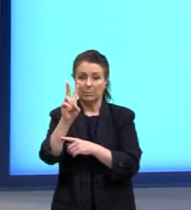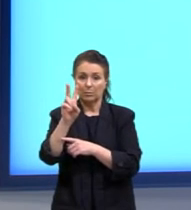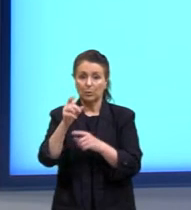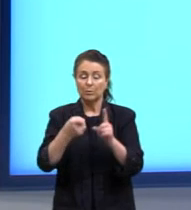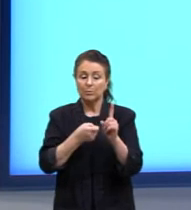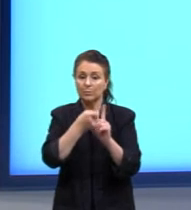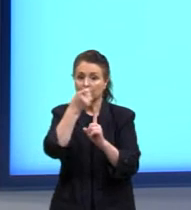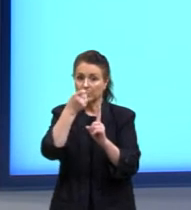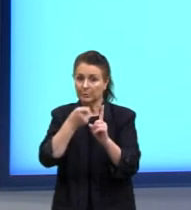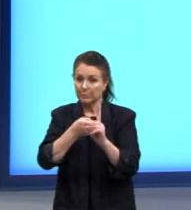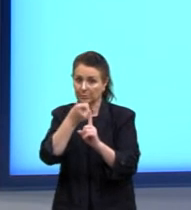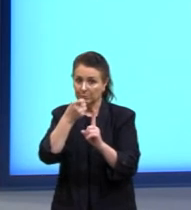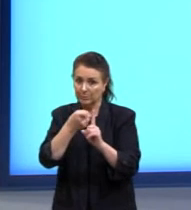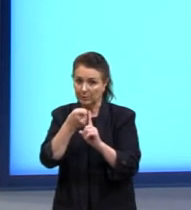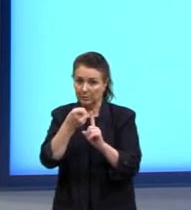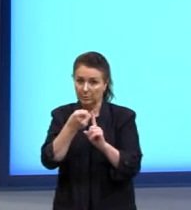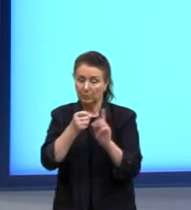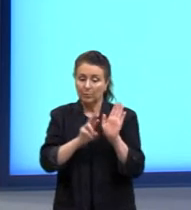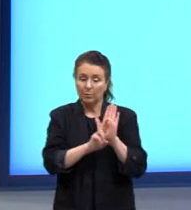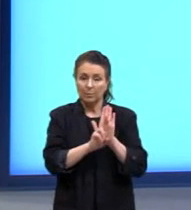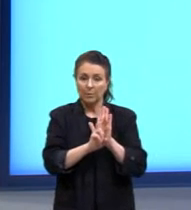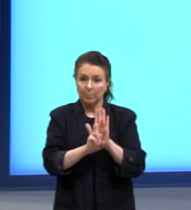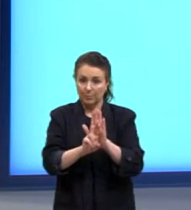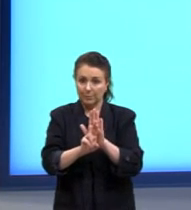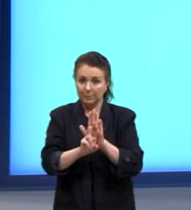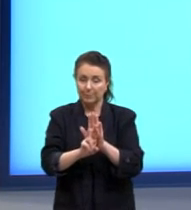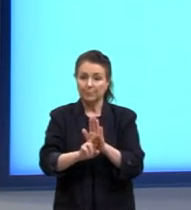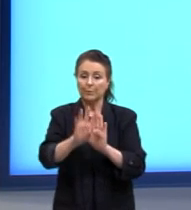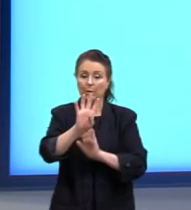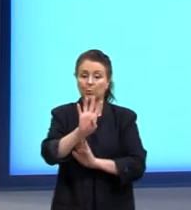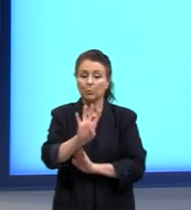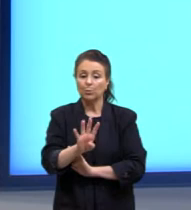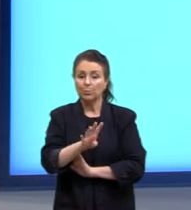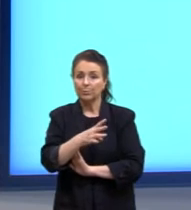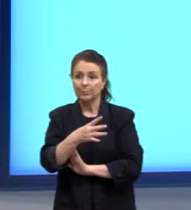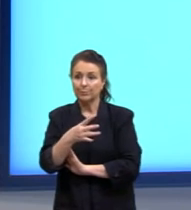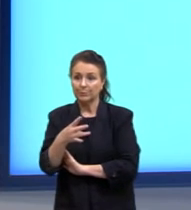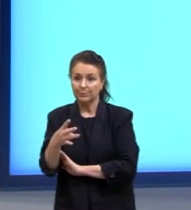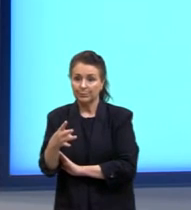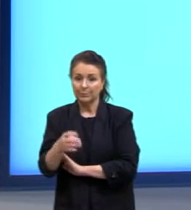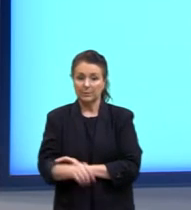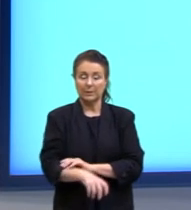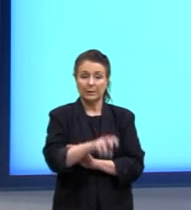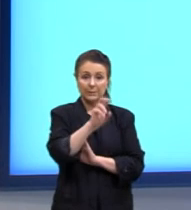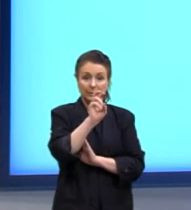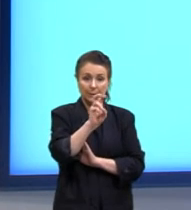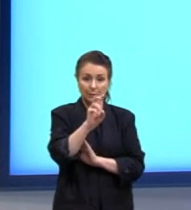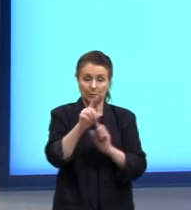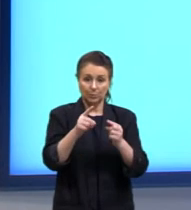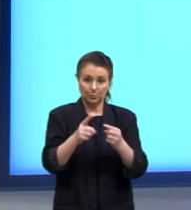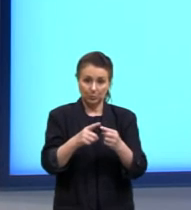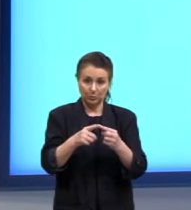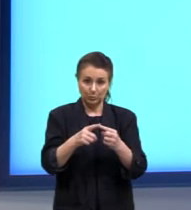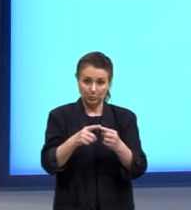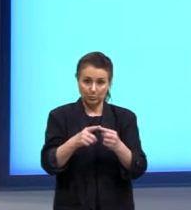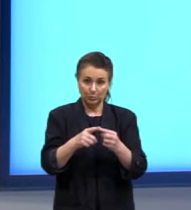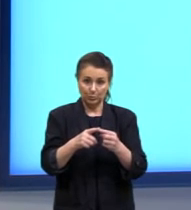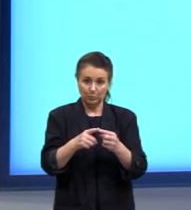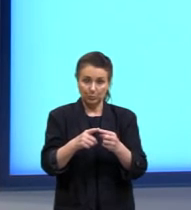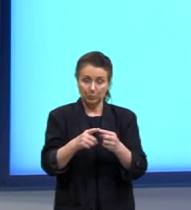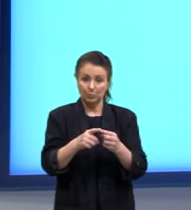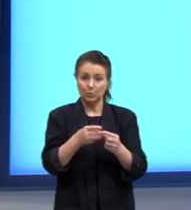conforme apresentado no quadro então nós temos ali cinco tipos de comissões